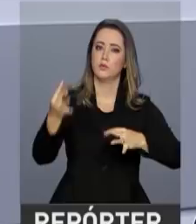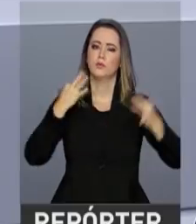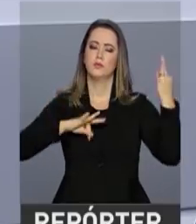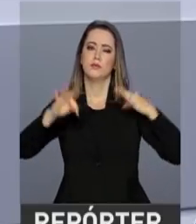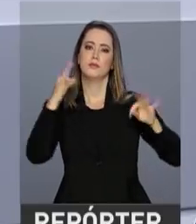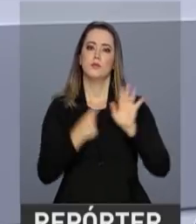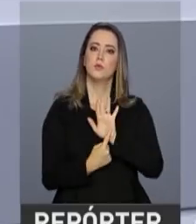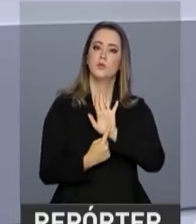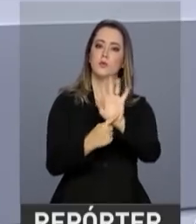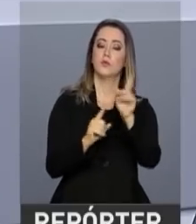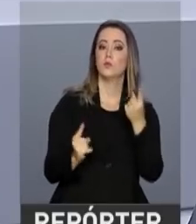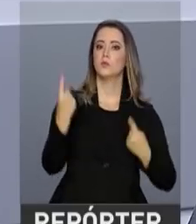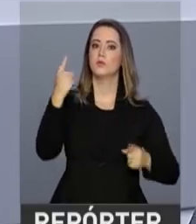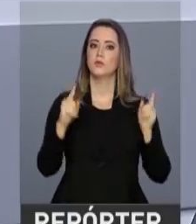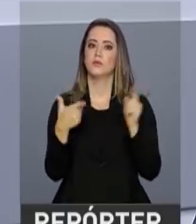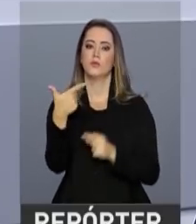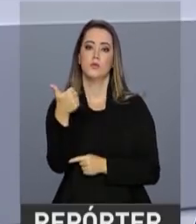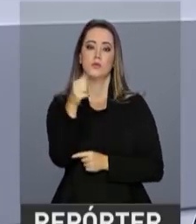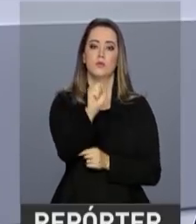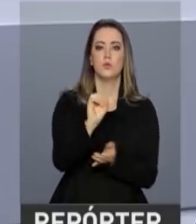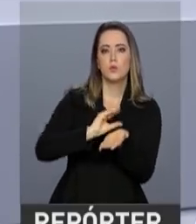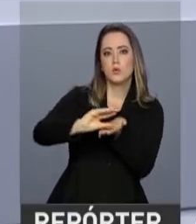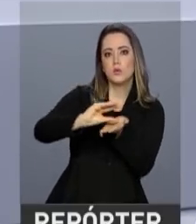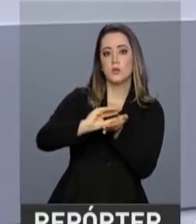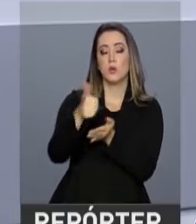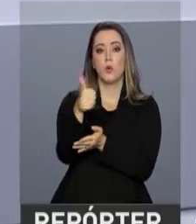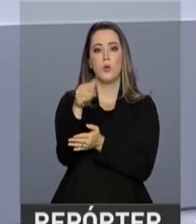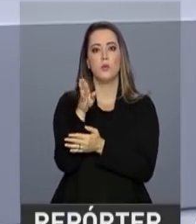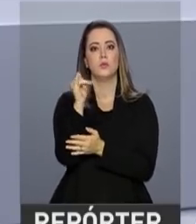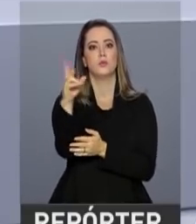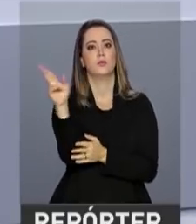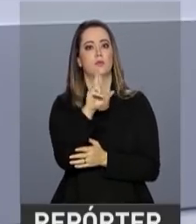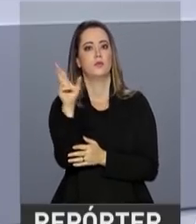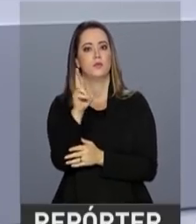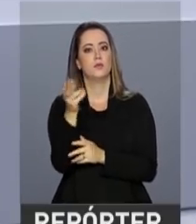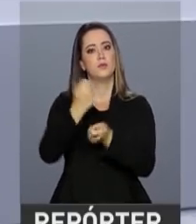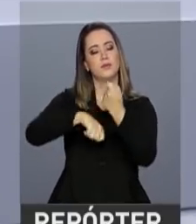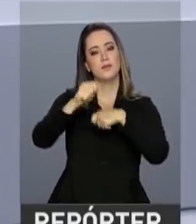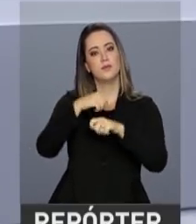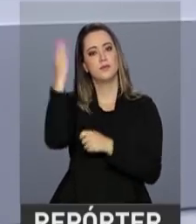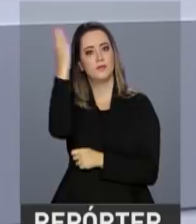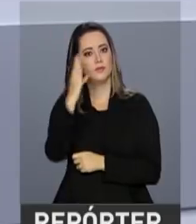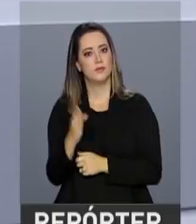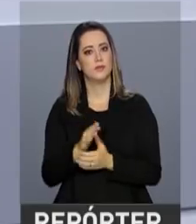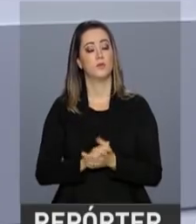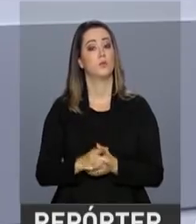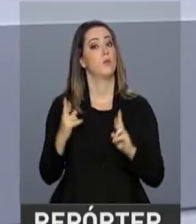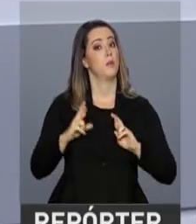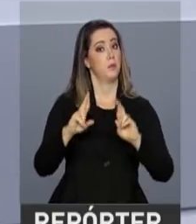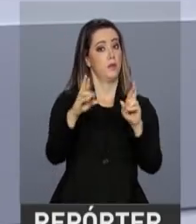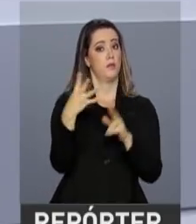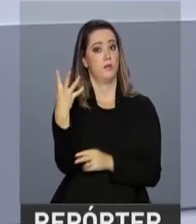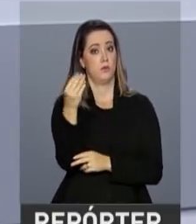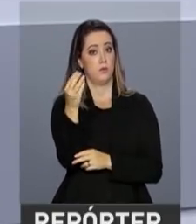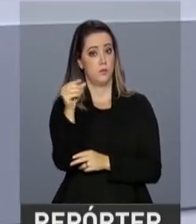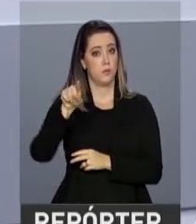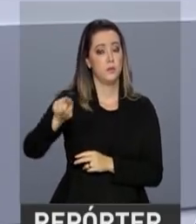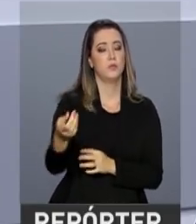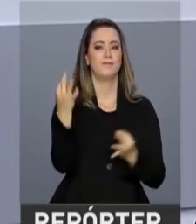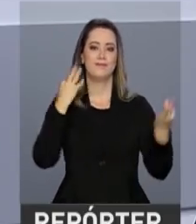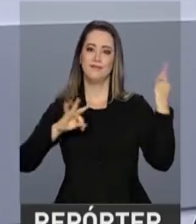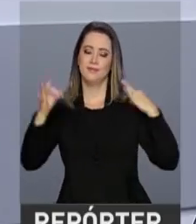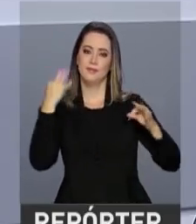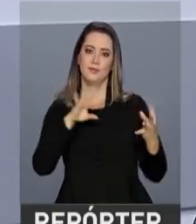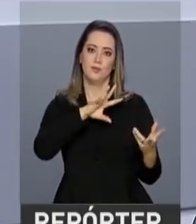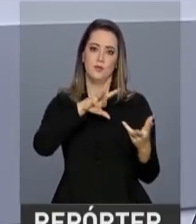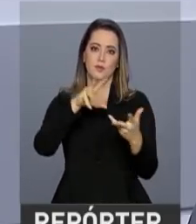o carnaval 2018 deve injetar mais de 11 bilhões de reais na economia brasileira são esperados 400 mil